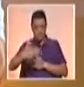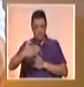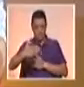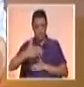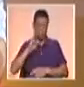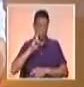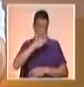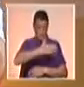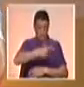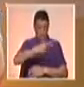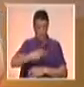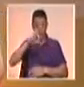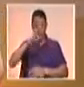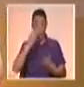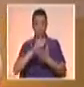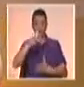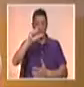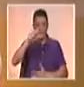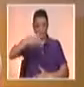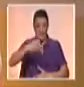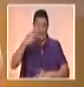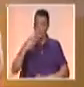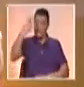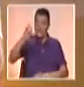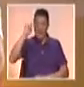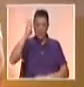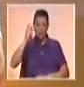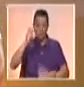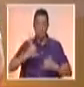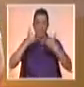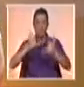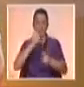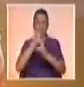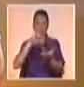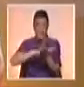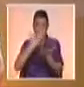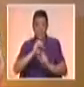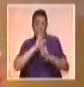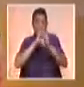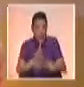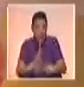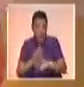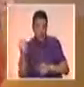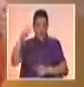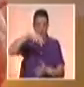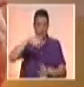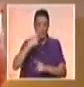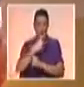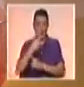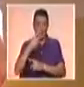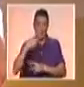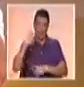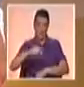98, desculpa, e só teve língua gestual 3 anos depois. Porque não havia intérpretes, não havia, a intérprete que apareceu, estava ele no terceiro